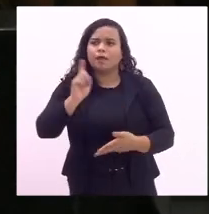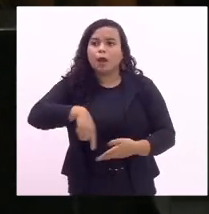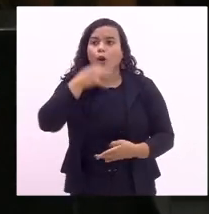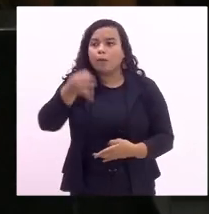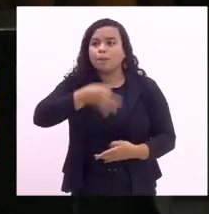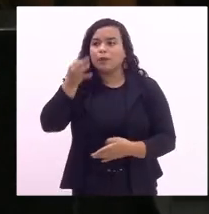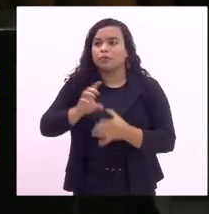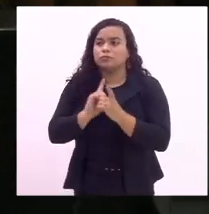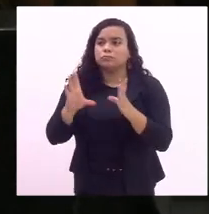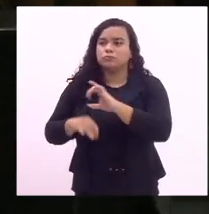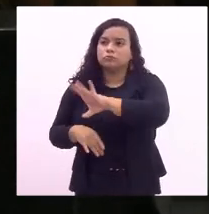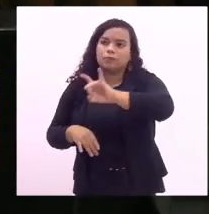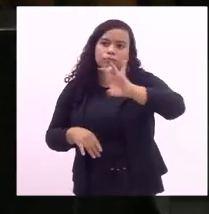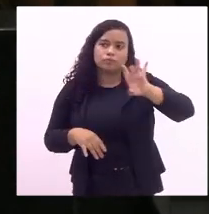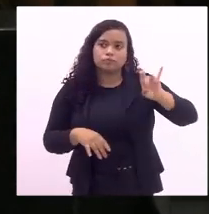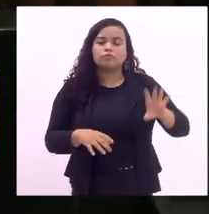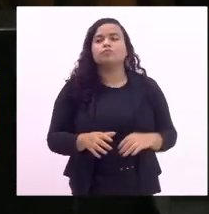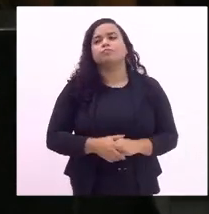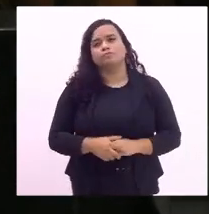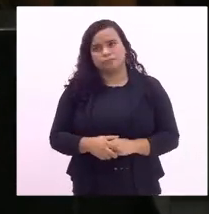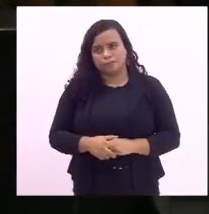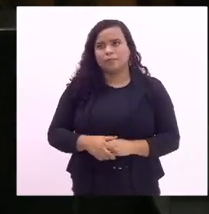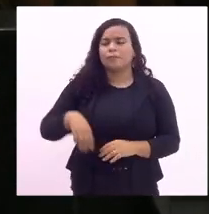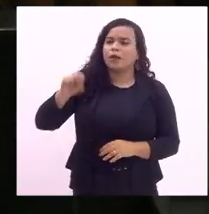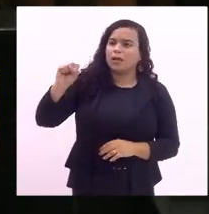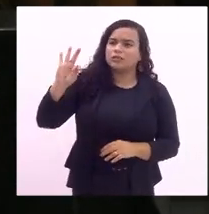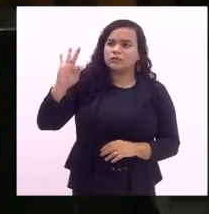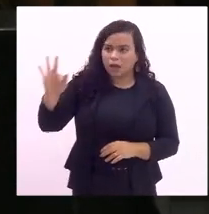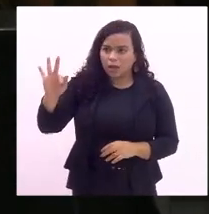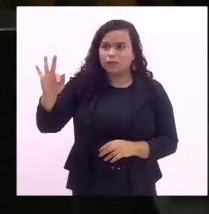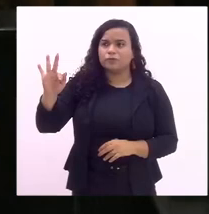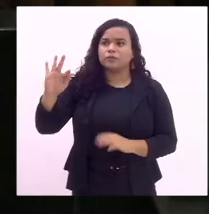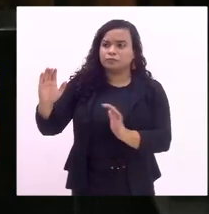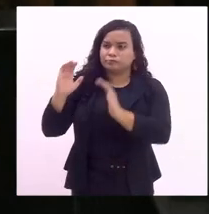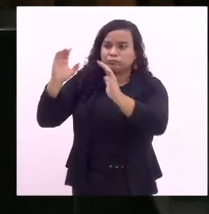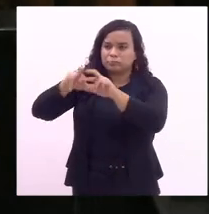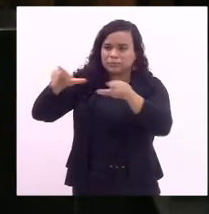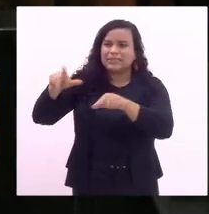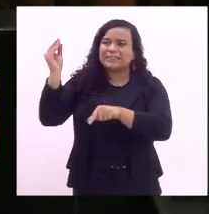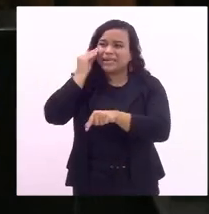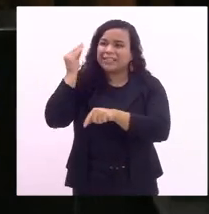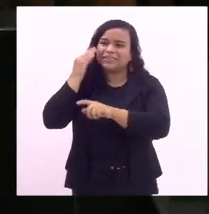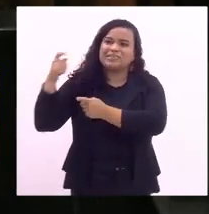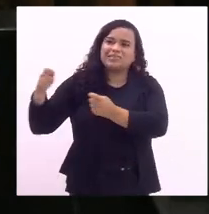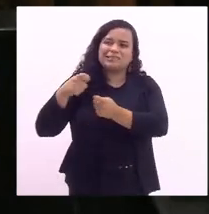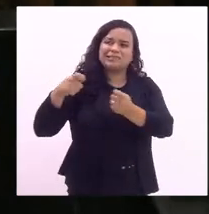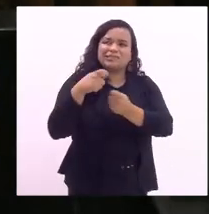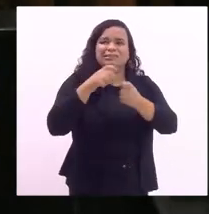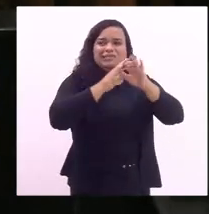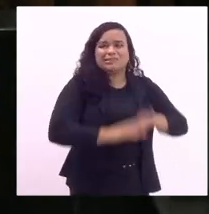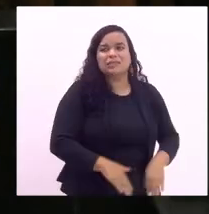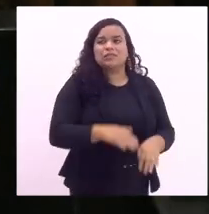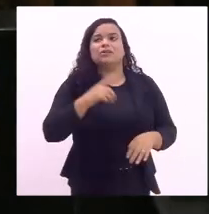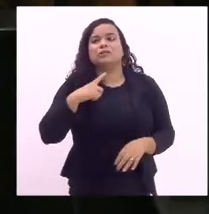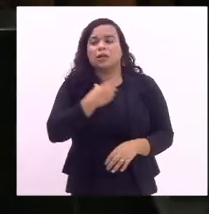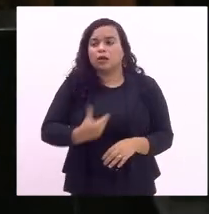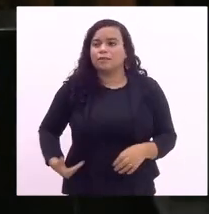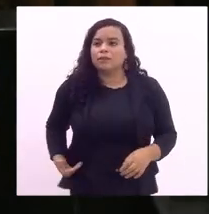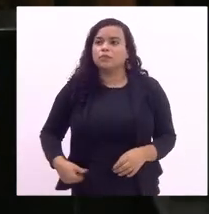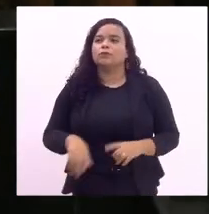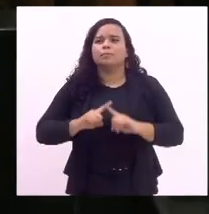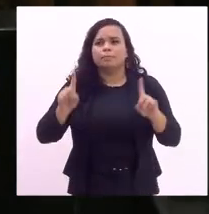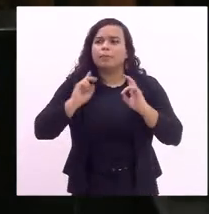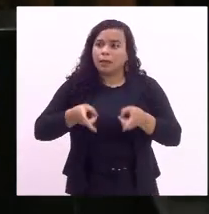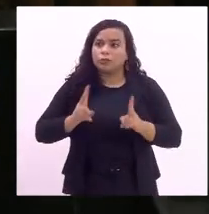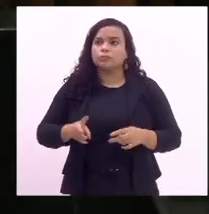opiniões diferentes. Mesmo com o STF, todos esses tentando derrubar o governo.